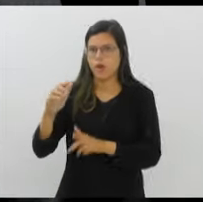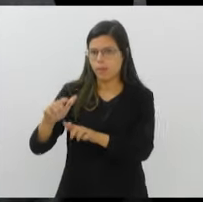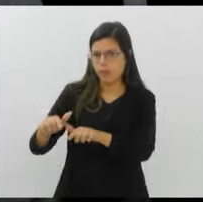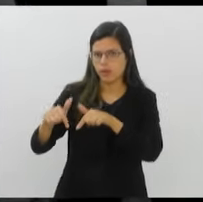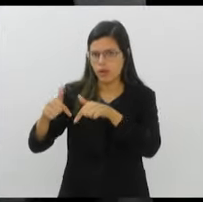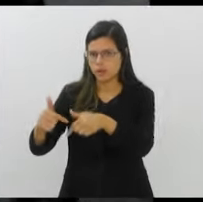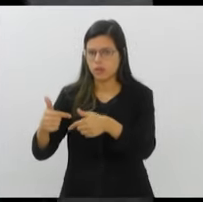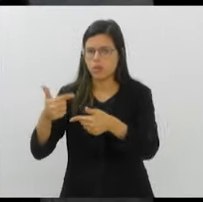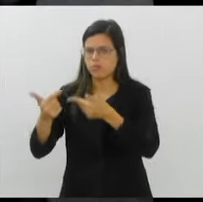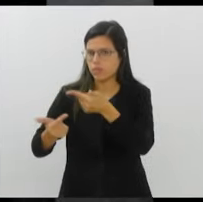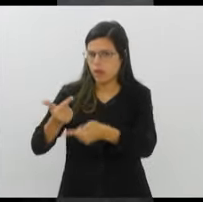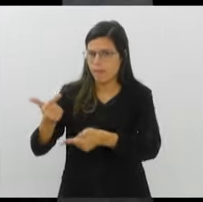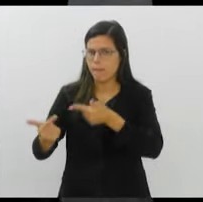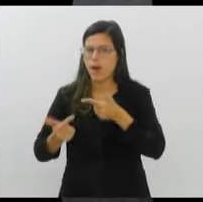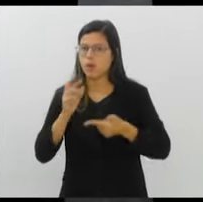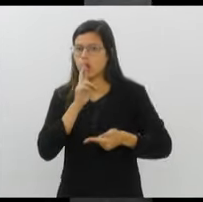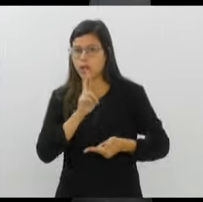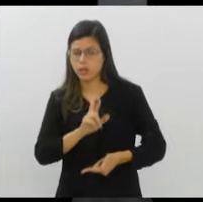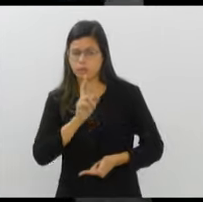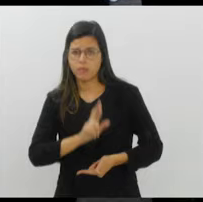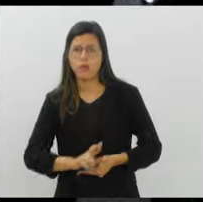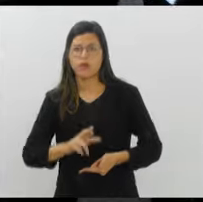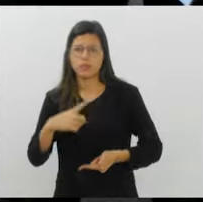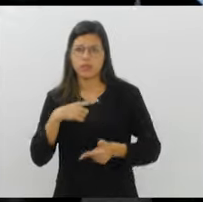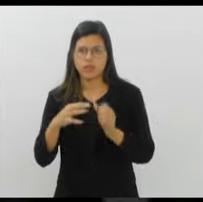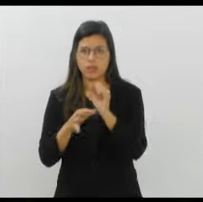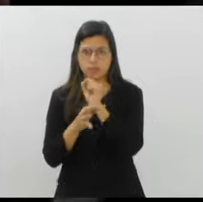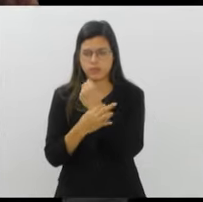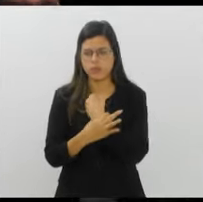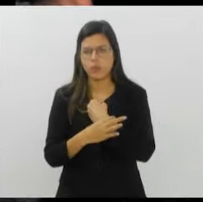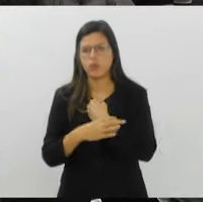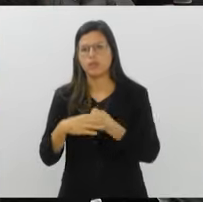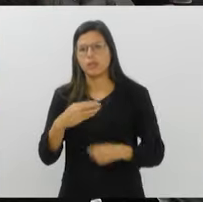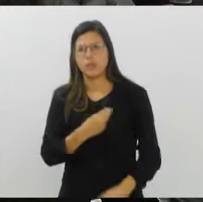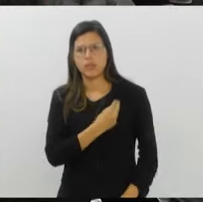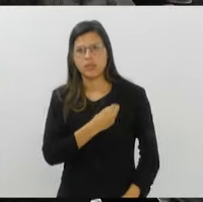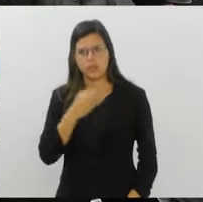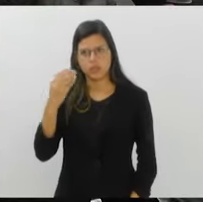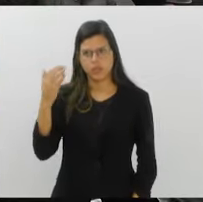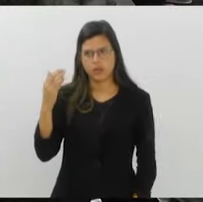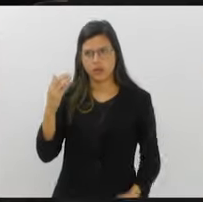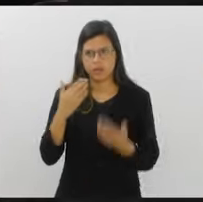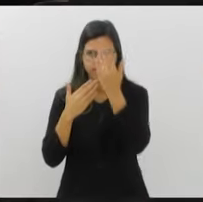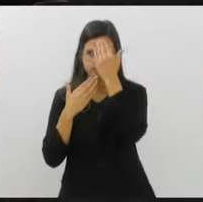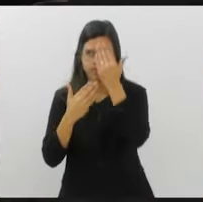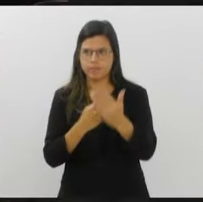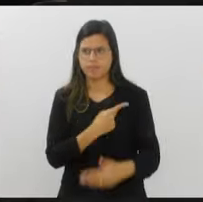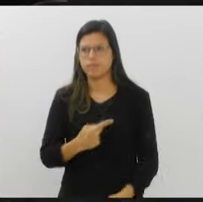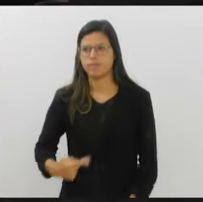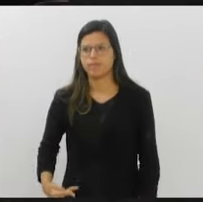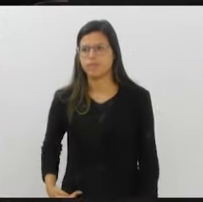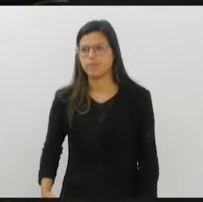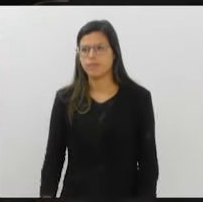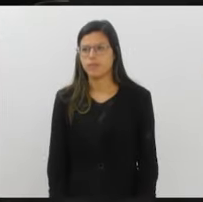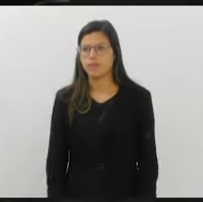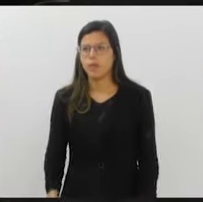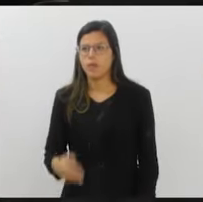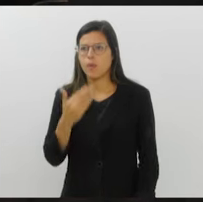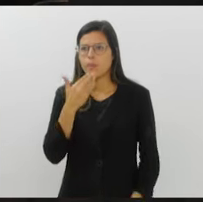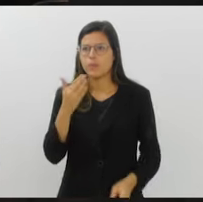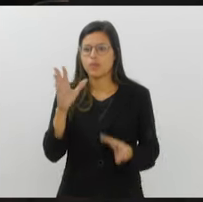resultados que vem obtendo na condução da segurança presente em Niterói. Muito obrigado, senhor presidente. Pediria